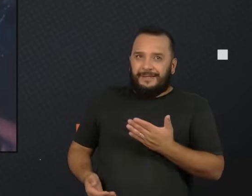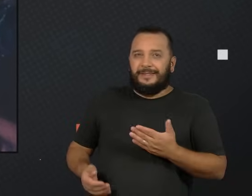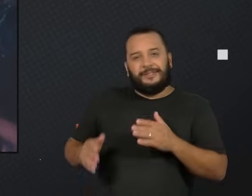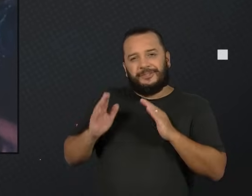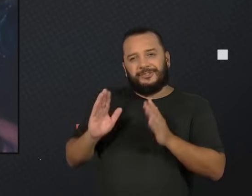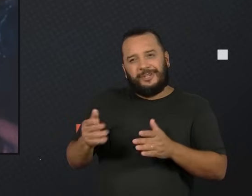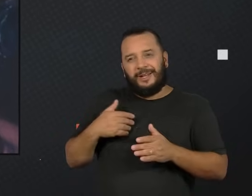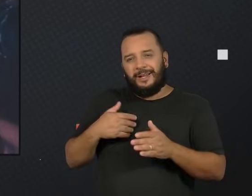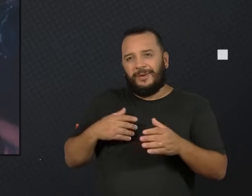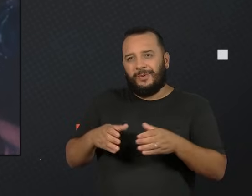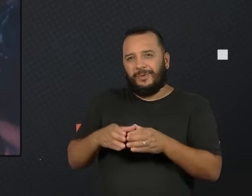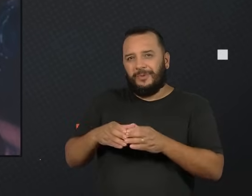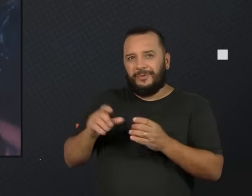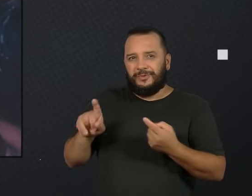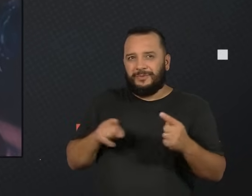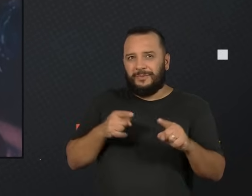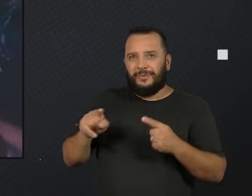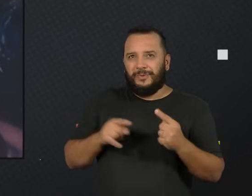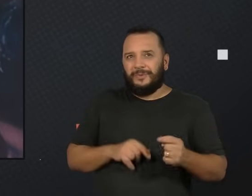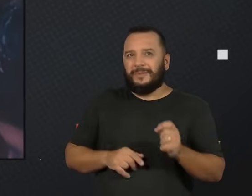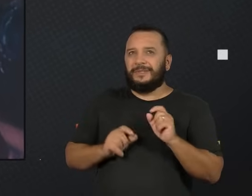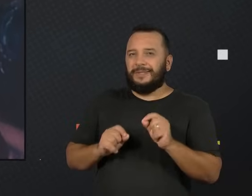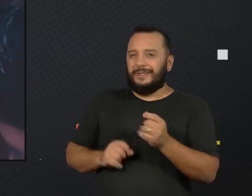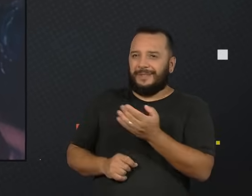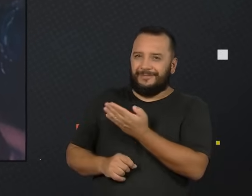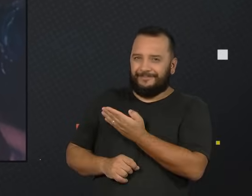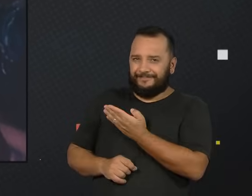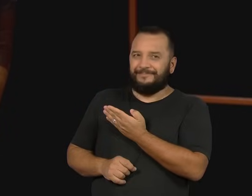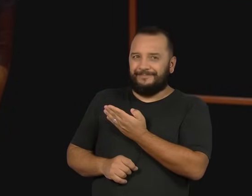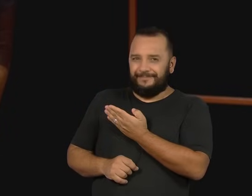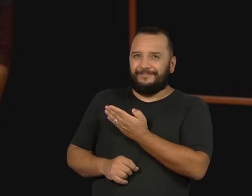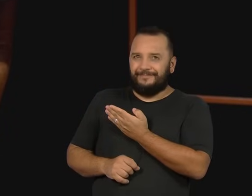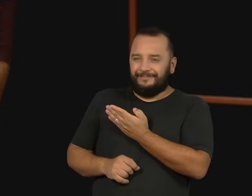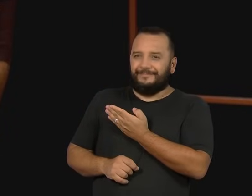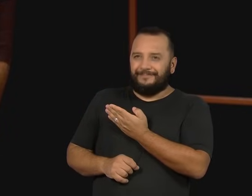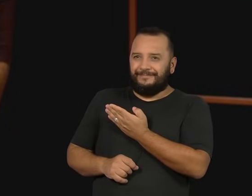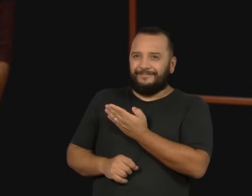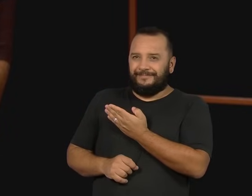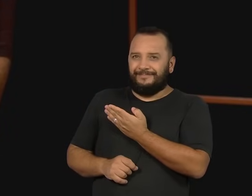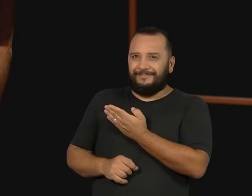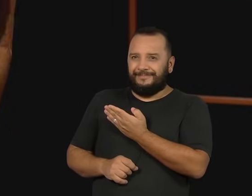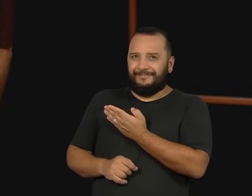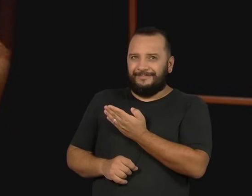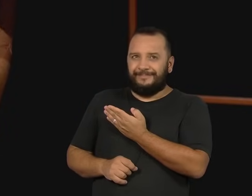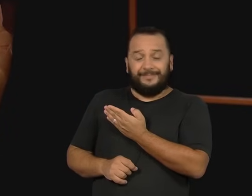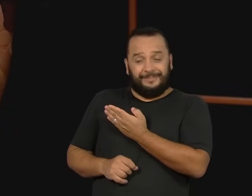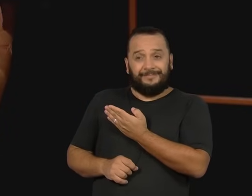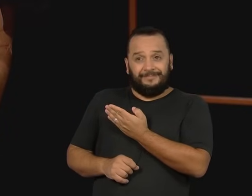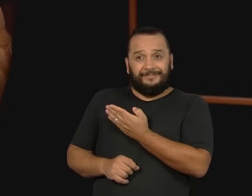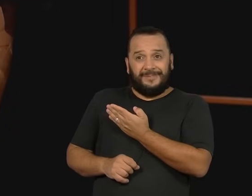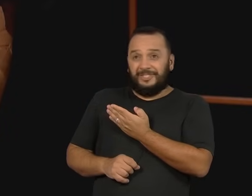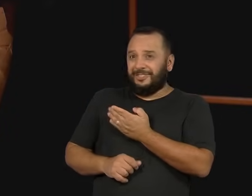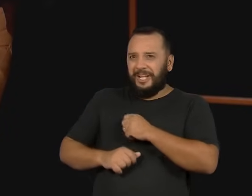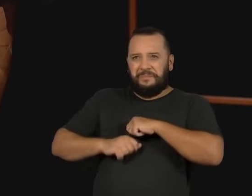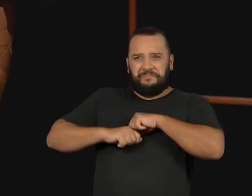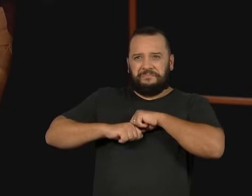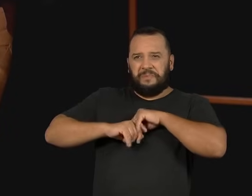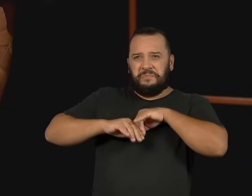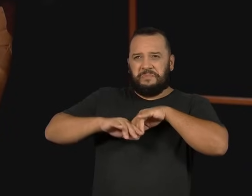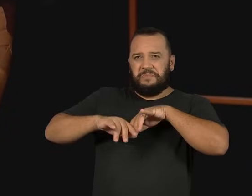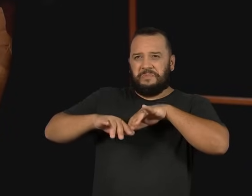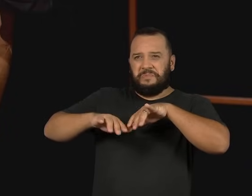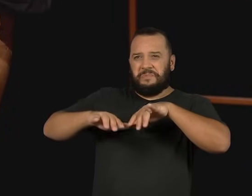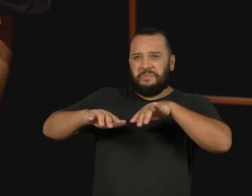que foi do cóccix até o pescoço, que ele teve um efeito, ele foi um estrondo